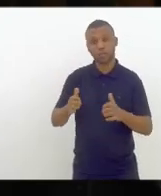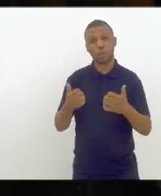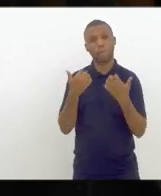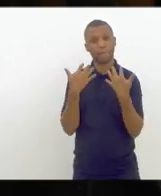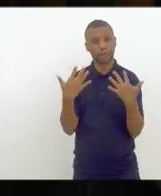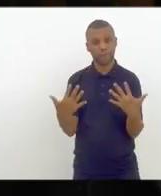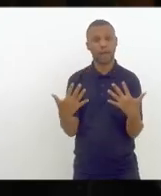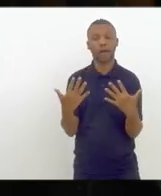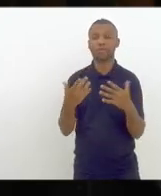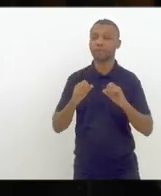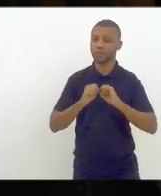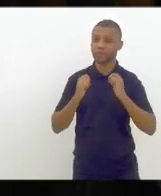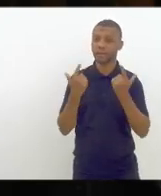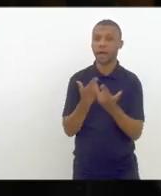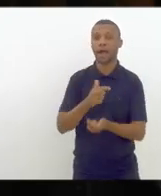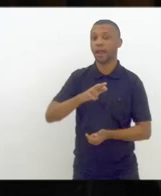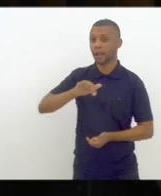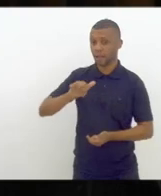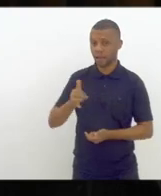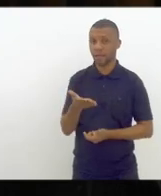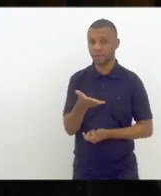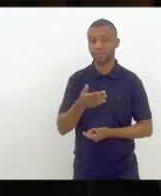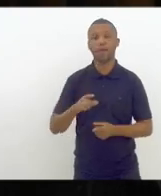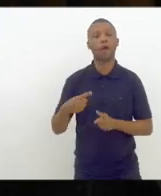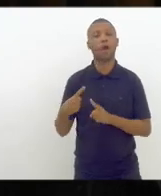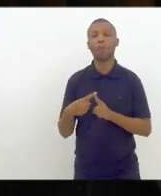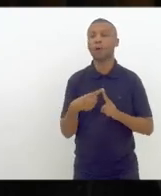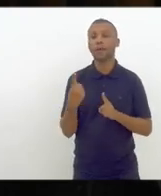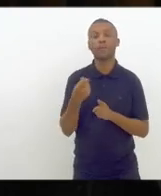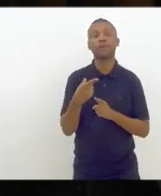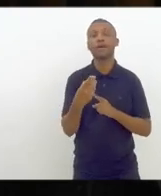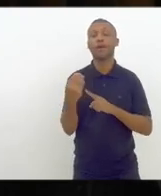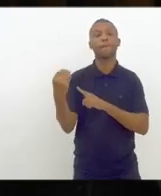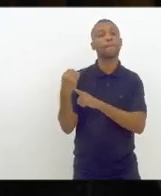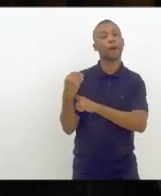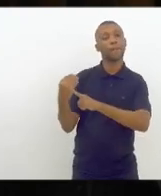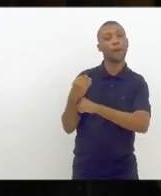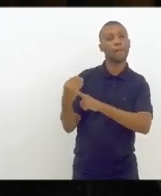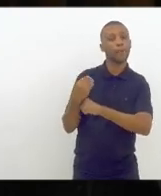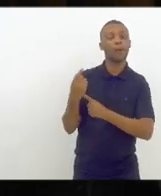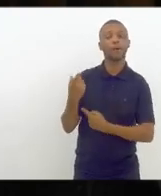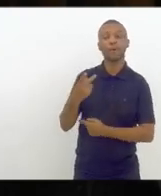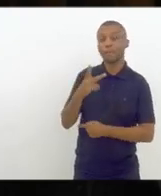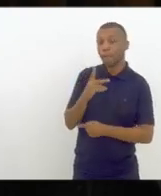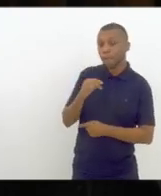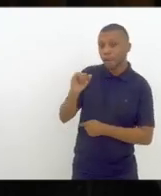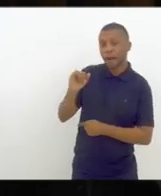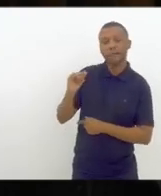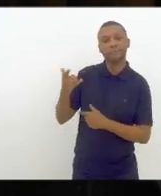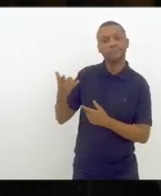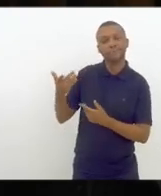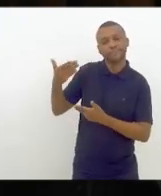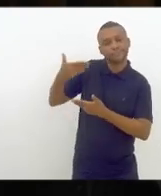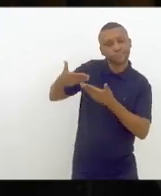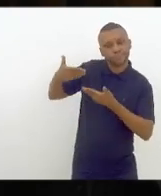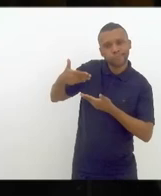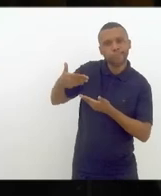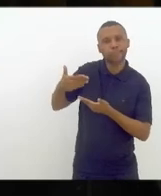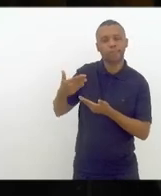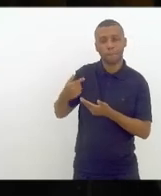dessa casa legislativa, até porque foi a criação que meu pai deu para mim, para meus irmãos, para o meu